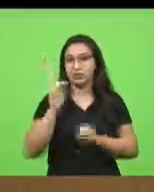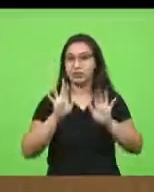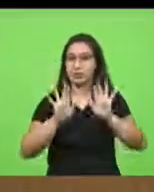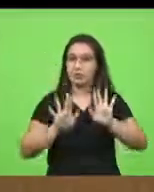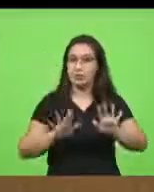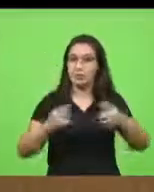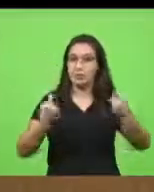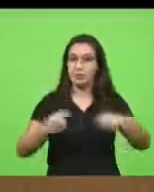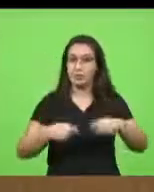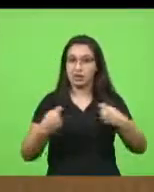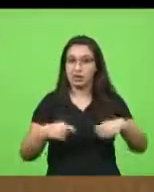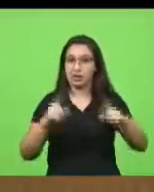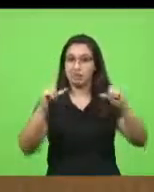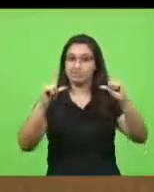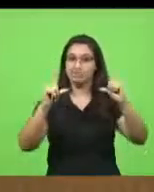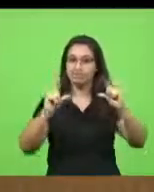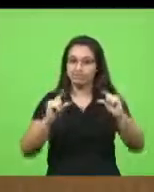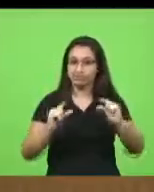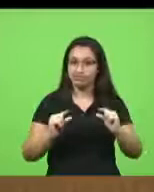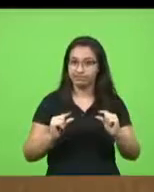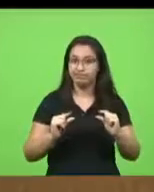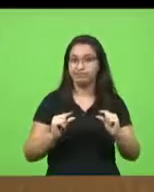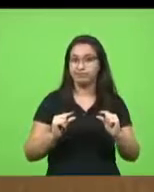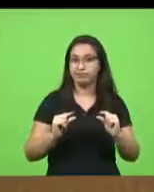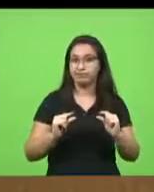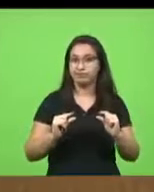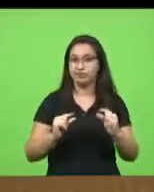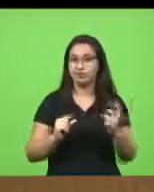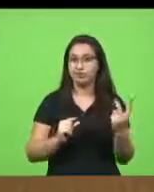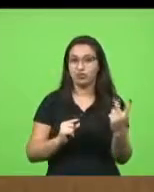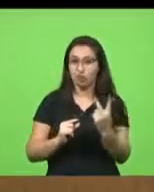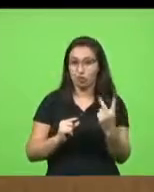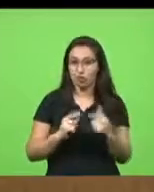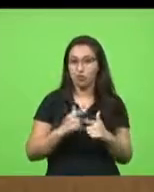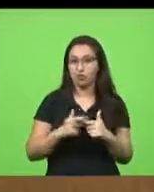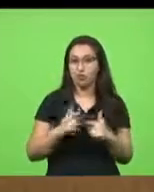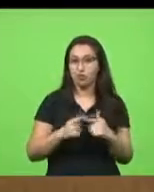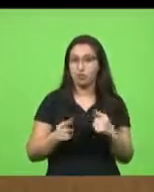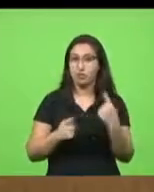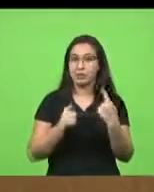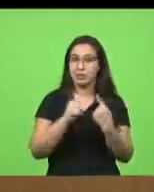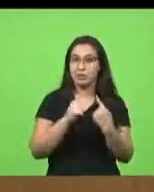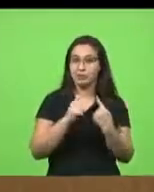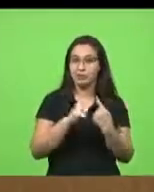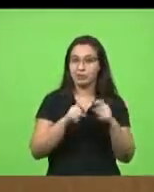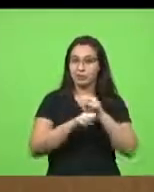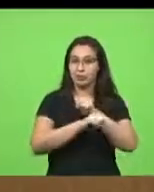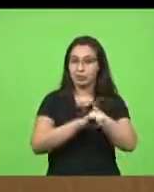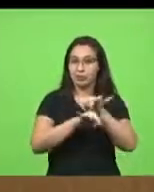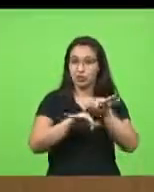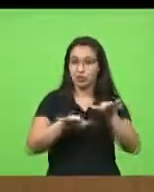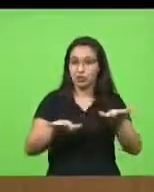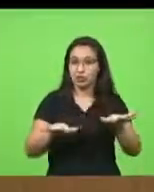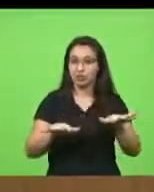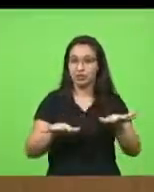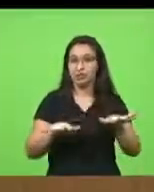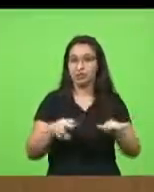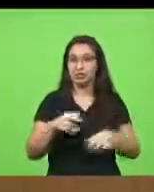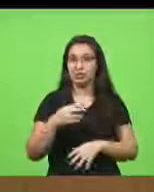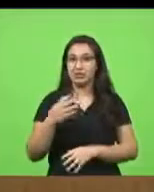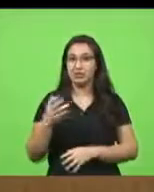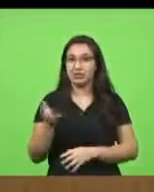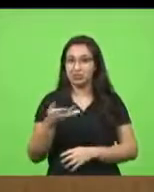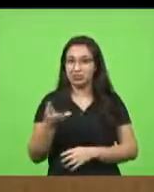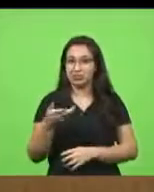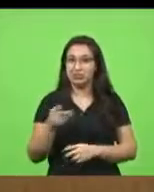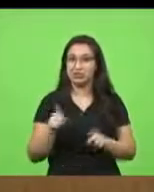que diminuam esses dois impactos, o impacto da contaminação que está desenfreada e o